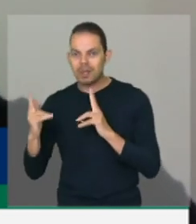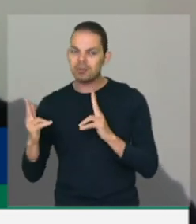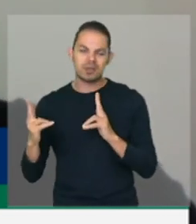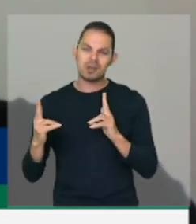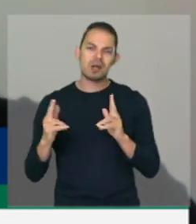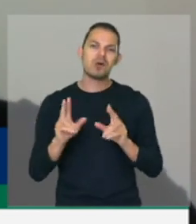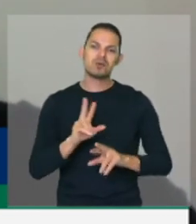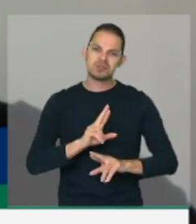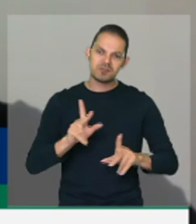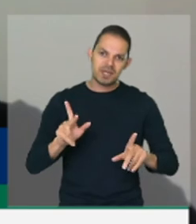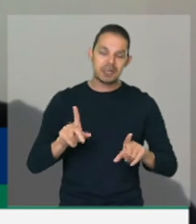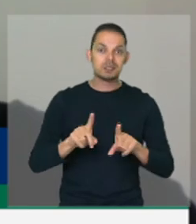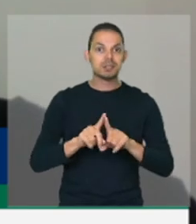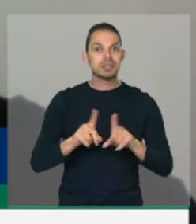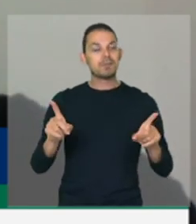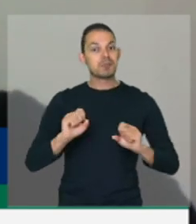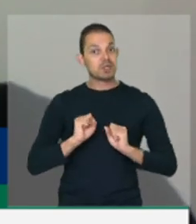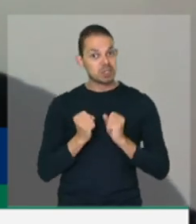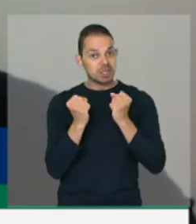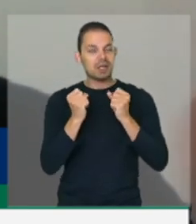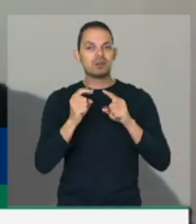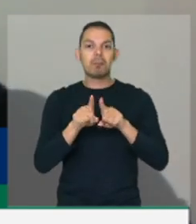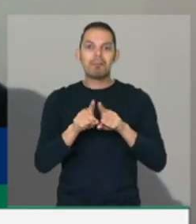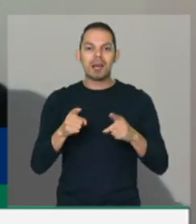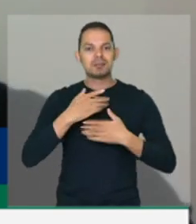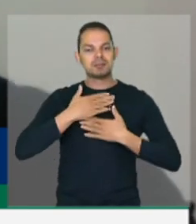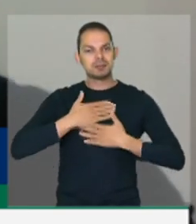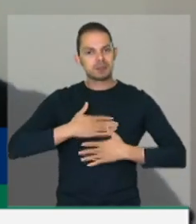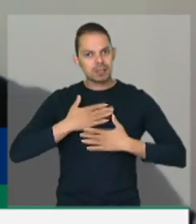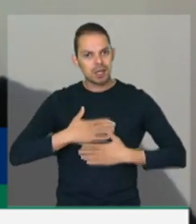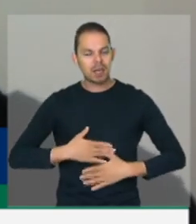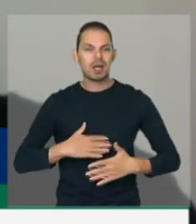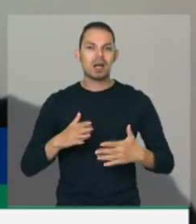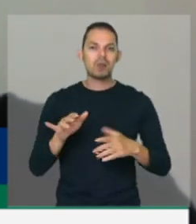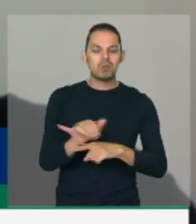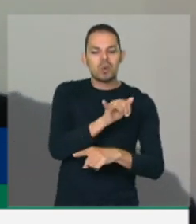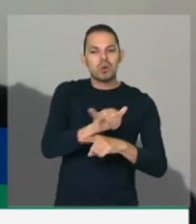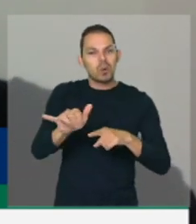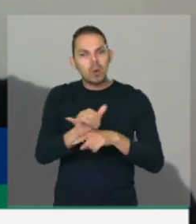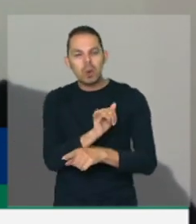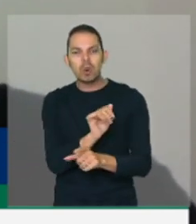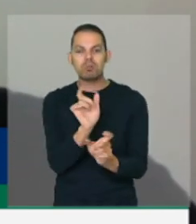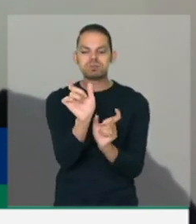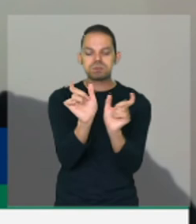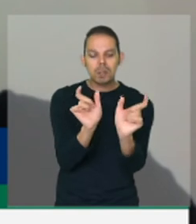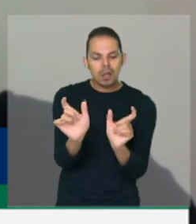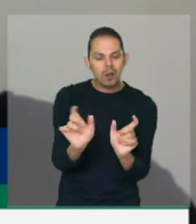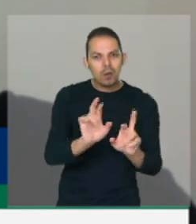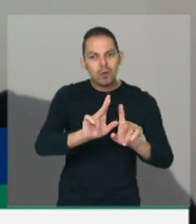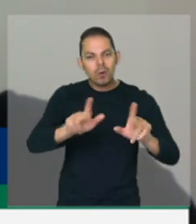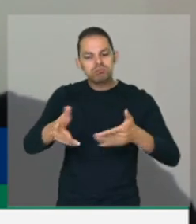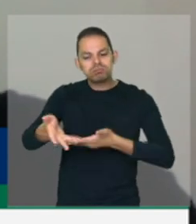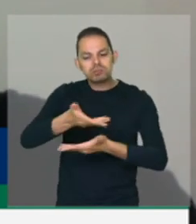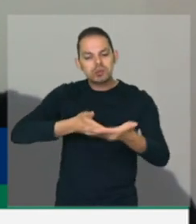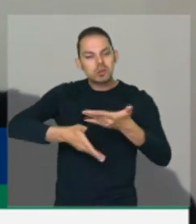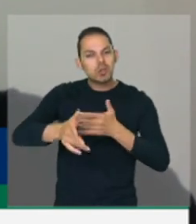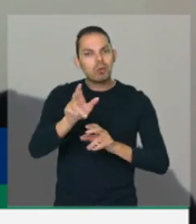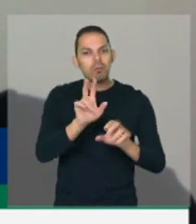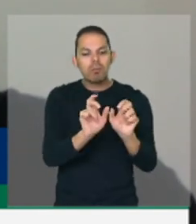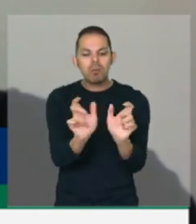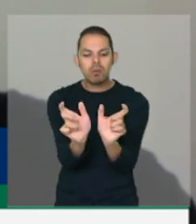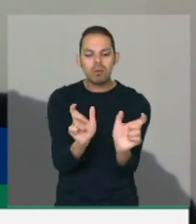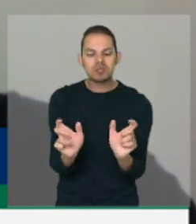indignado. E reconheci que eu poderia ter utilizado outros caminhos, outros adjetivos, outra articulação verbal.